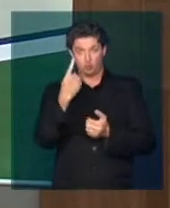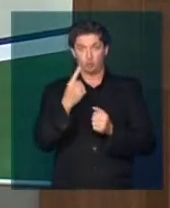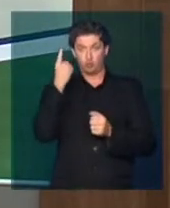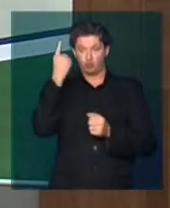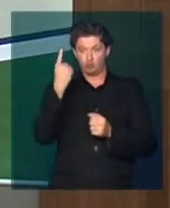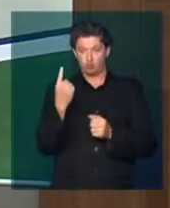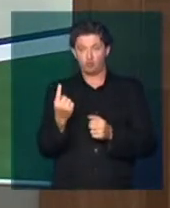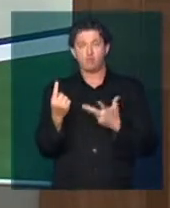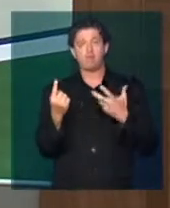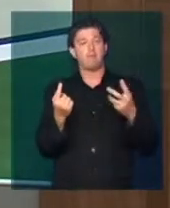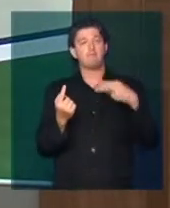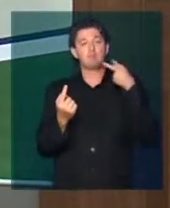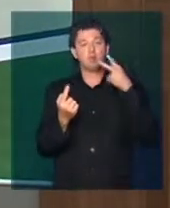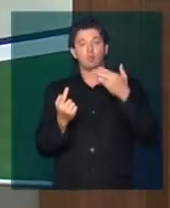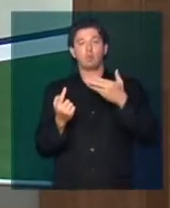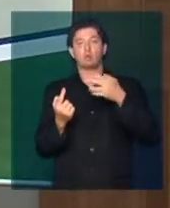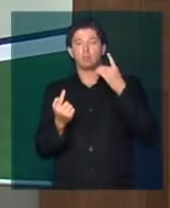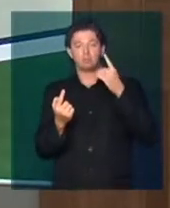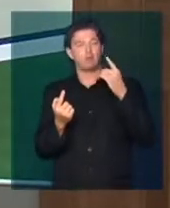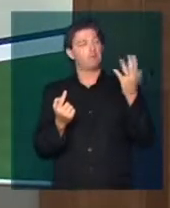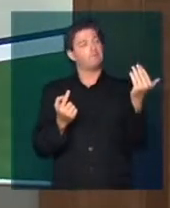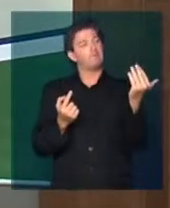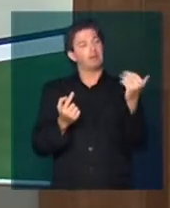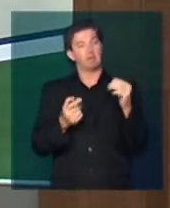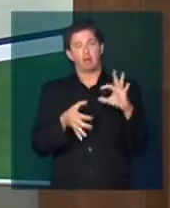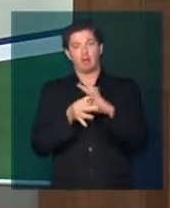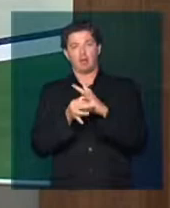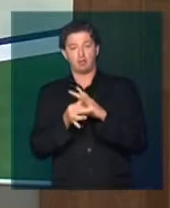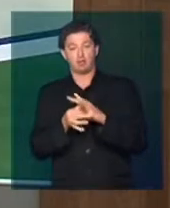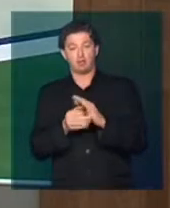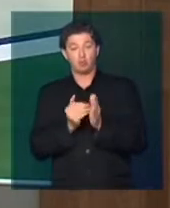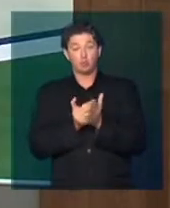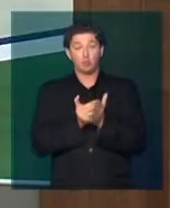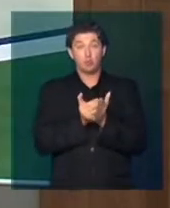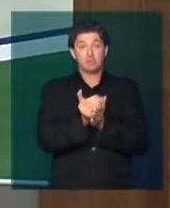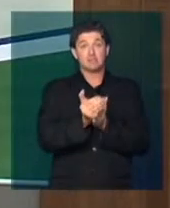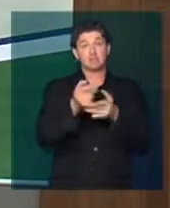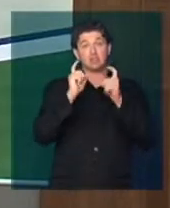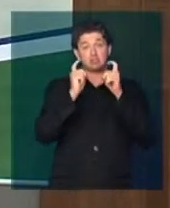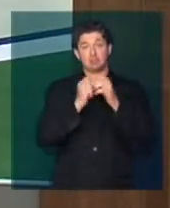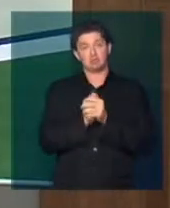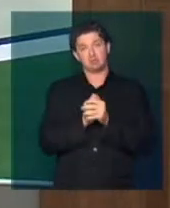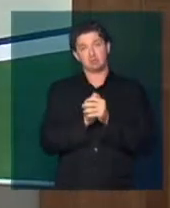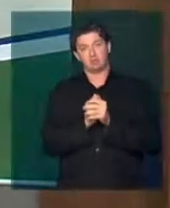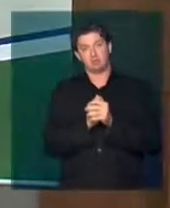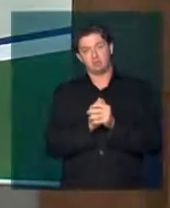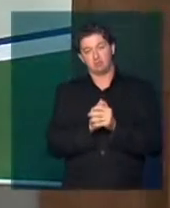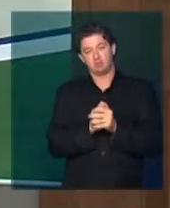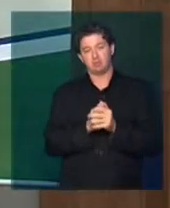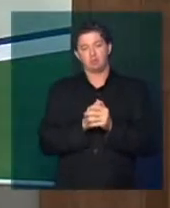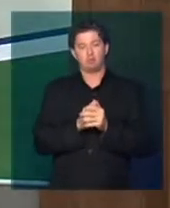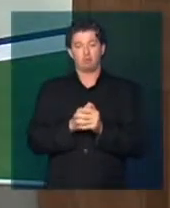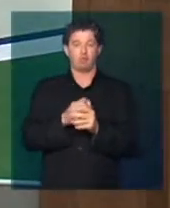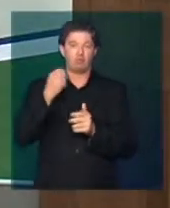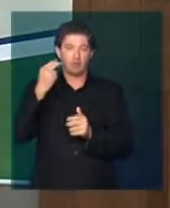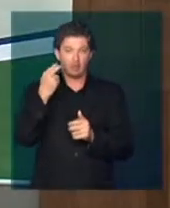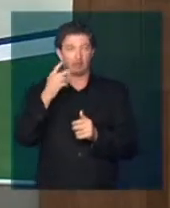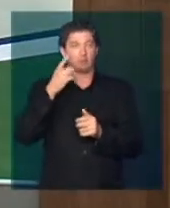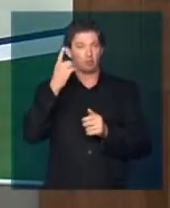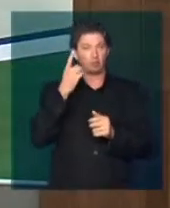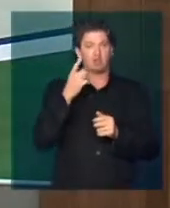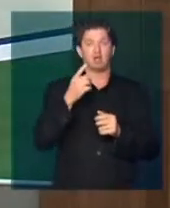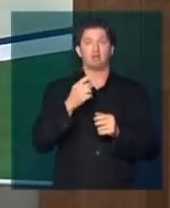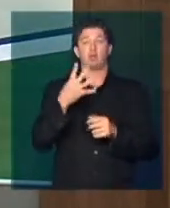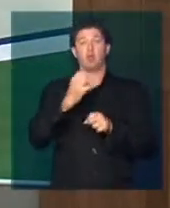ele quer trazer o vereador, o deputado, para seu lado. Quando? No começo da administração dele, para o vereador ou deputado passar